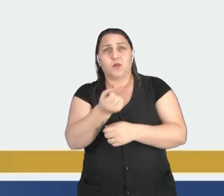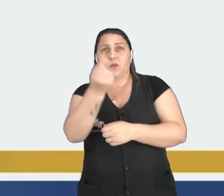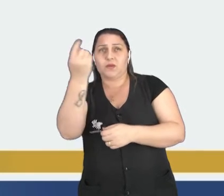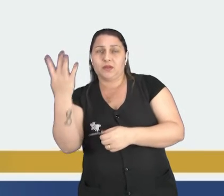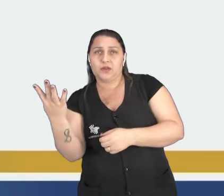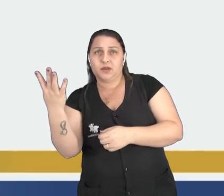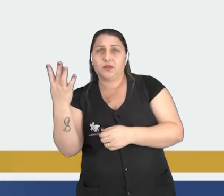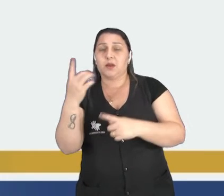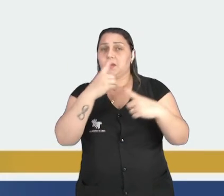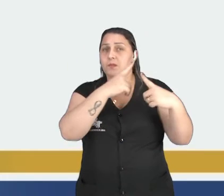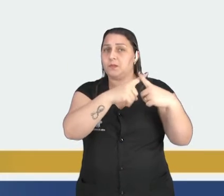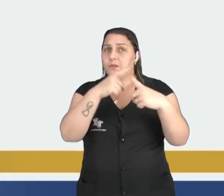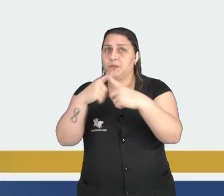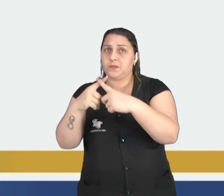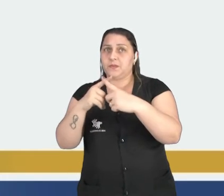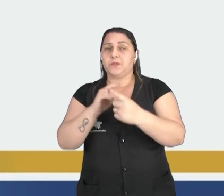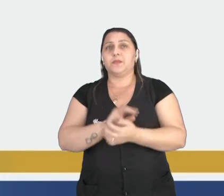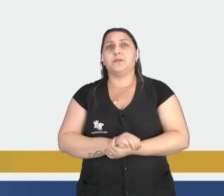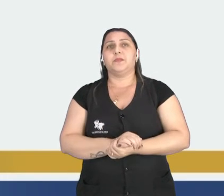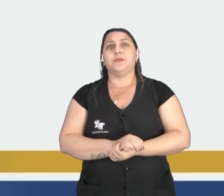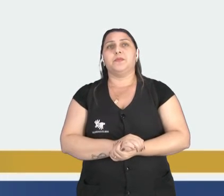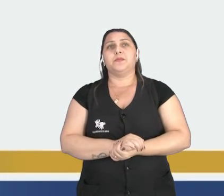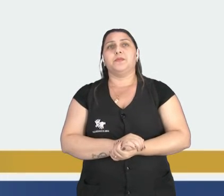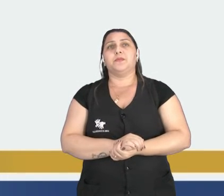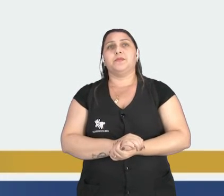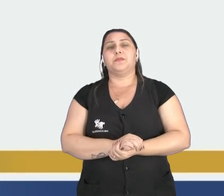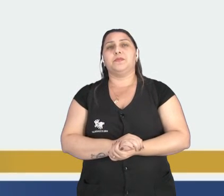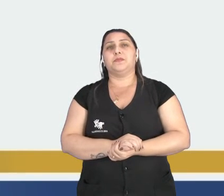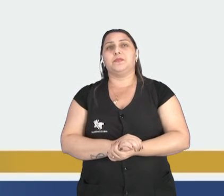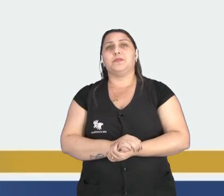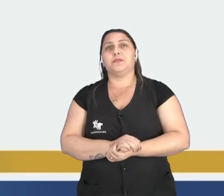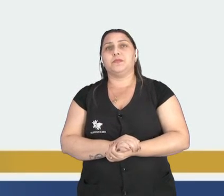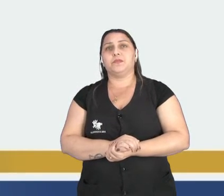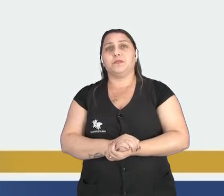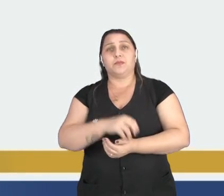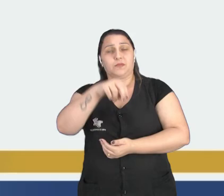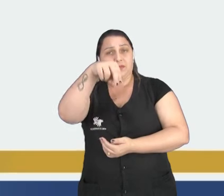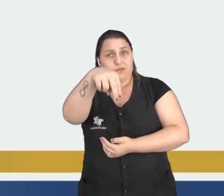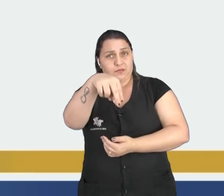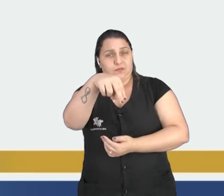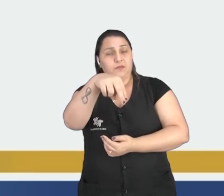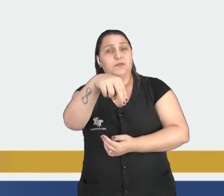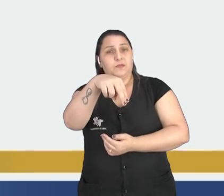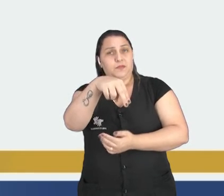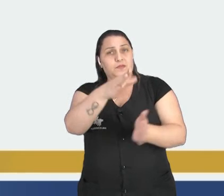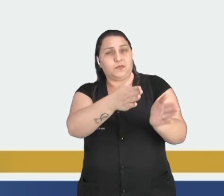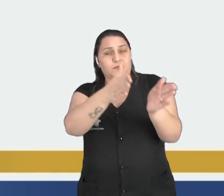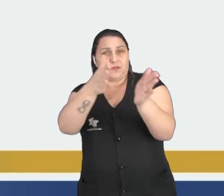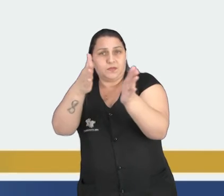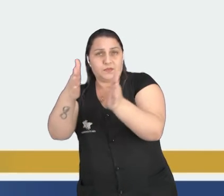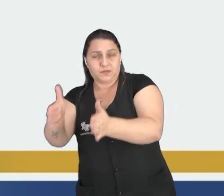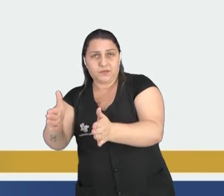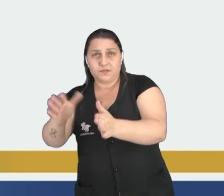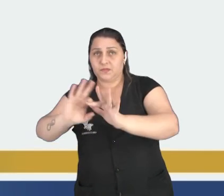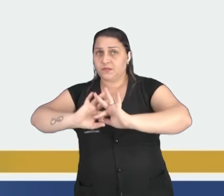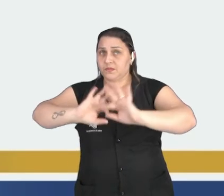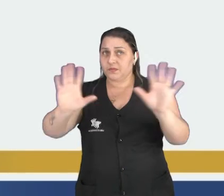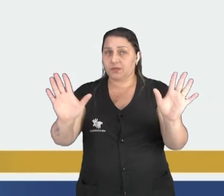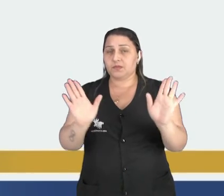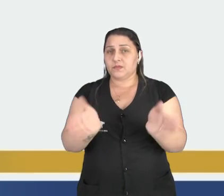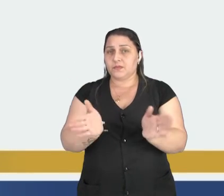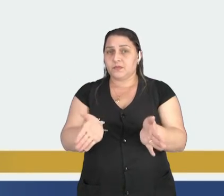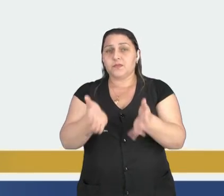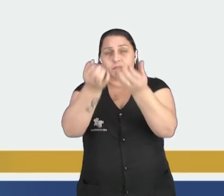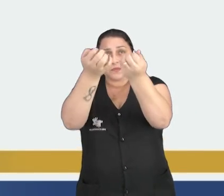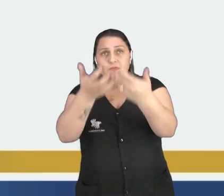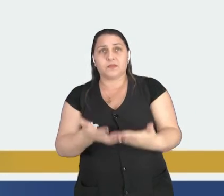contagem, que é o princípio multiplicativo. Pois o evento é composto por N etapas sucessivas e independentes. A gente já falou